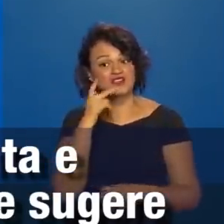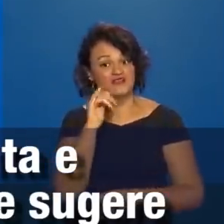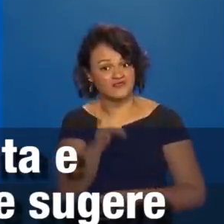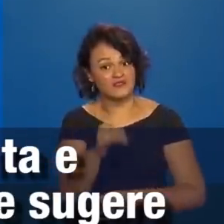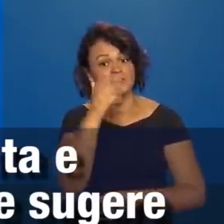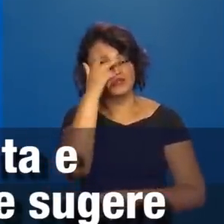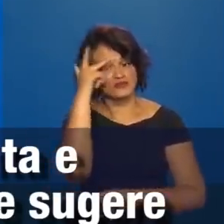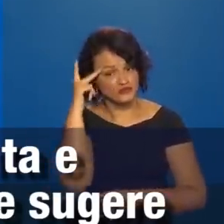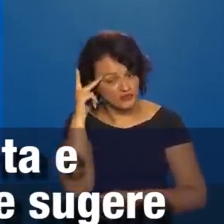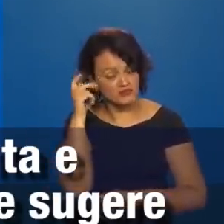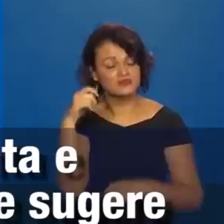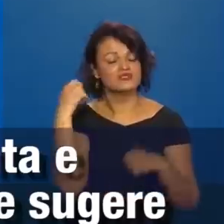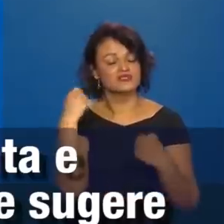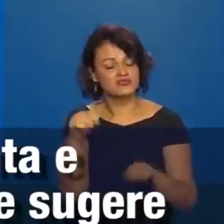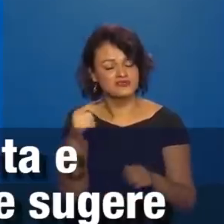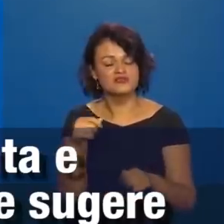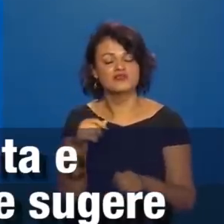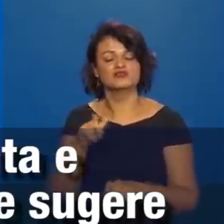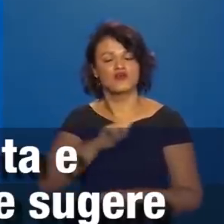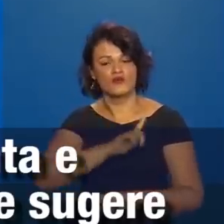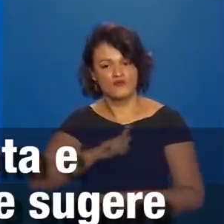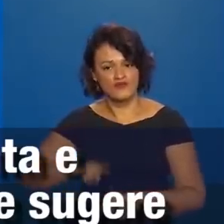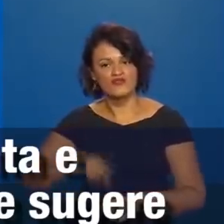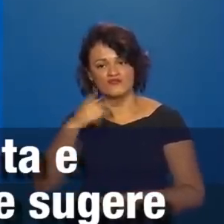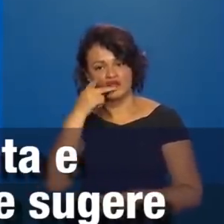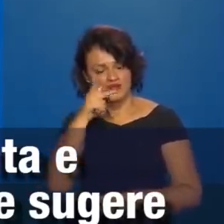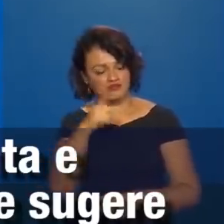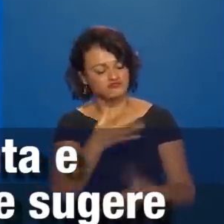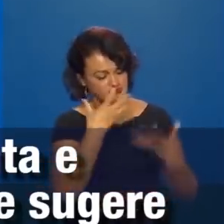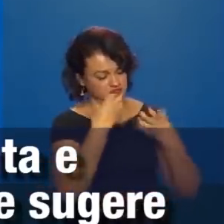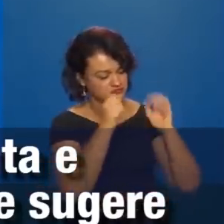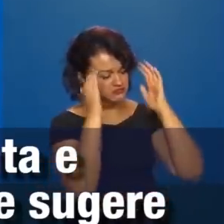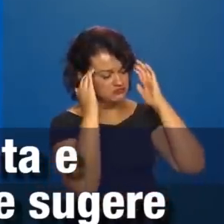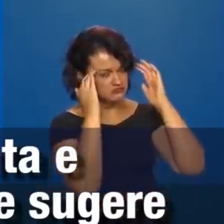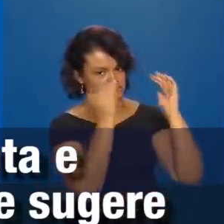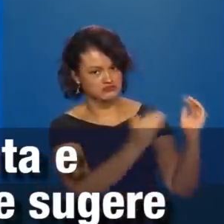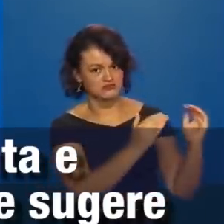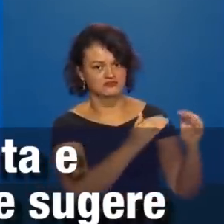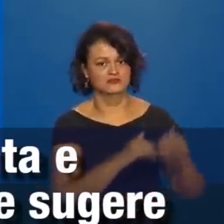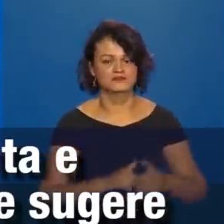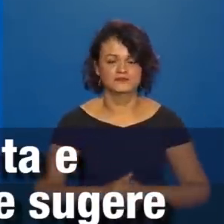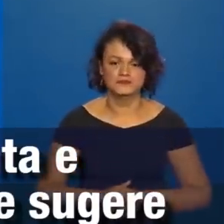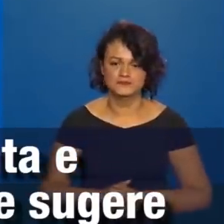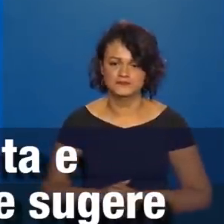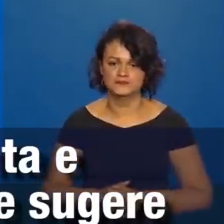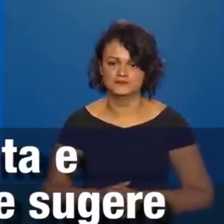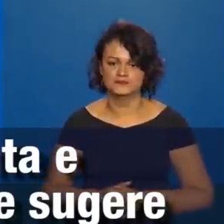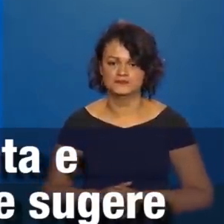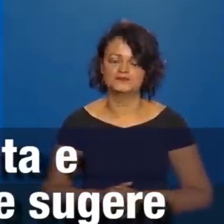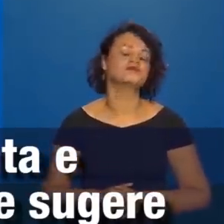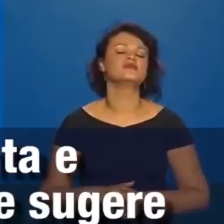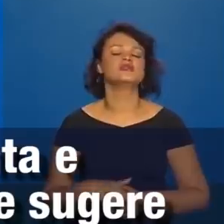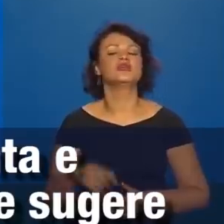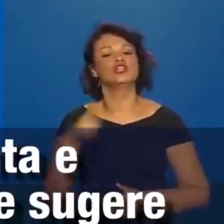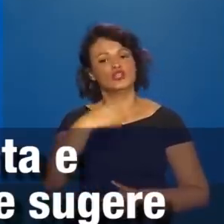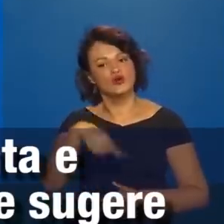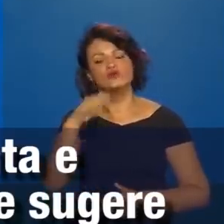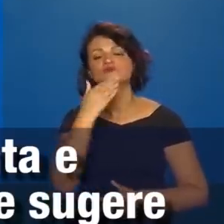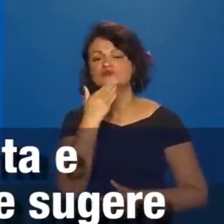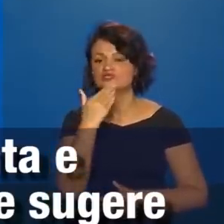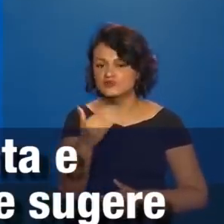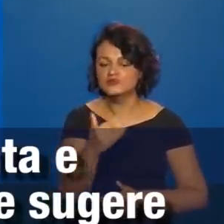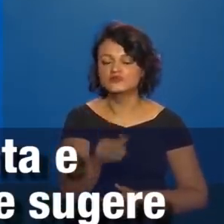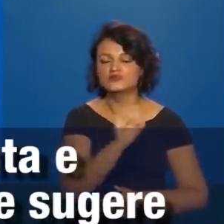devem seguir as orientações das autoridades de saúde competentes do seu estado, do seu município. E nós pedimos a